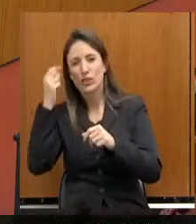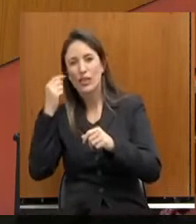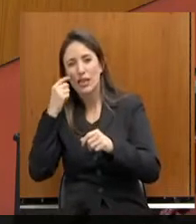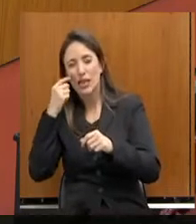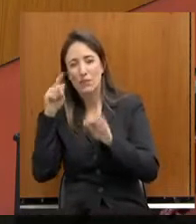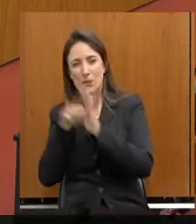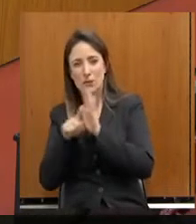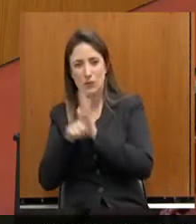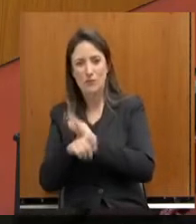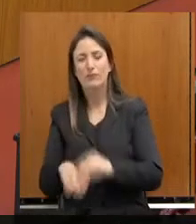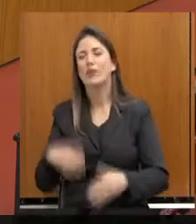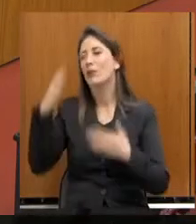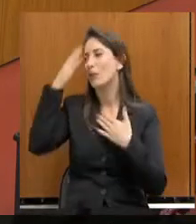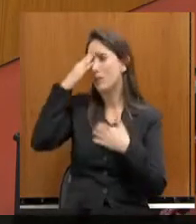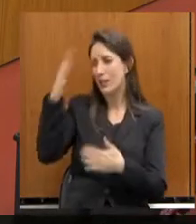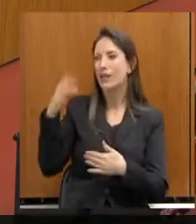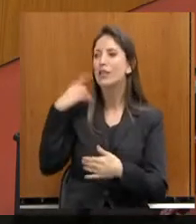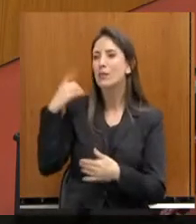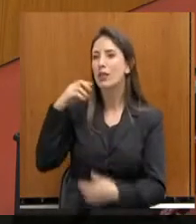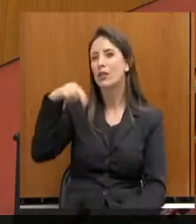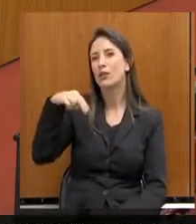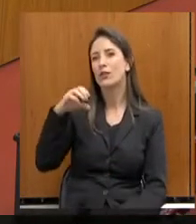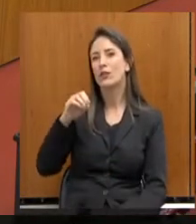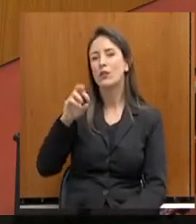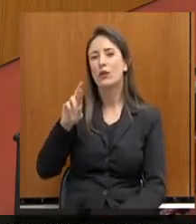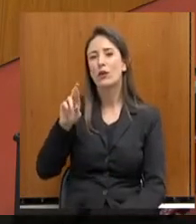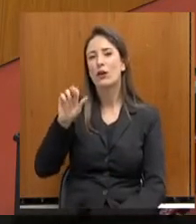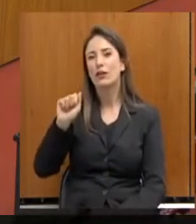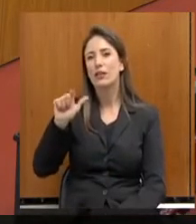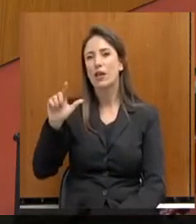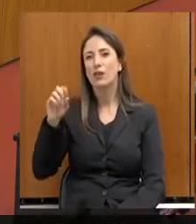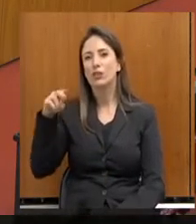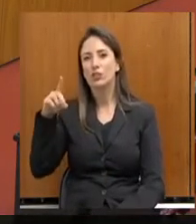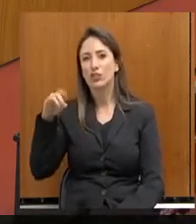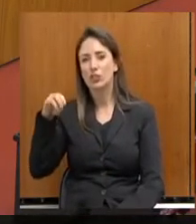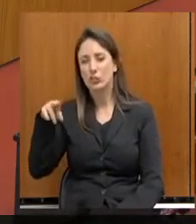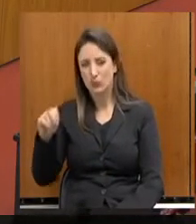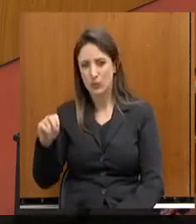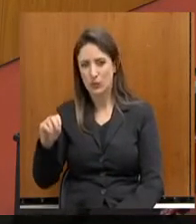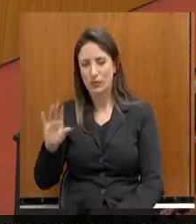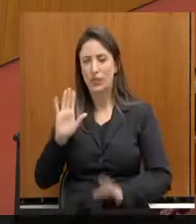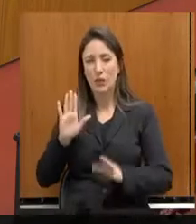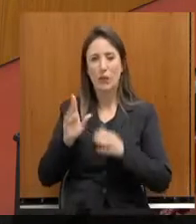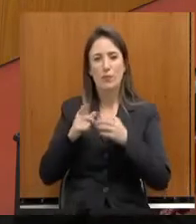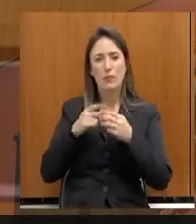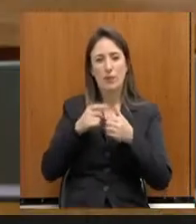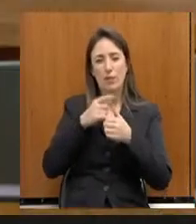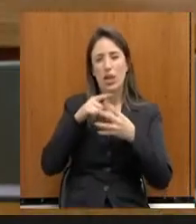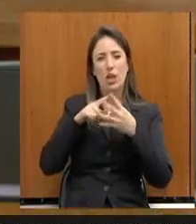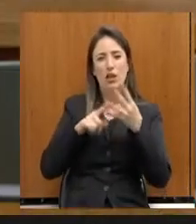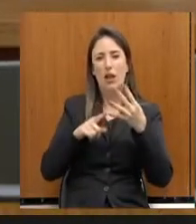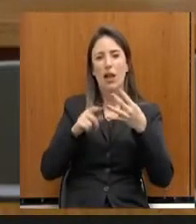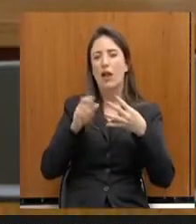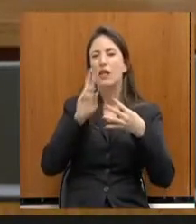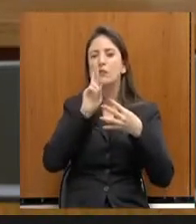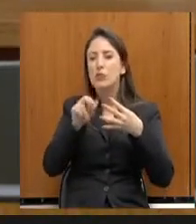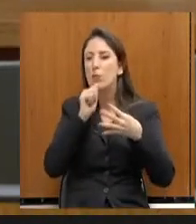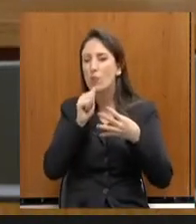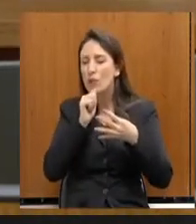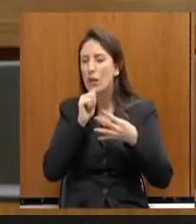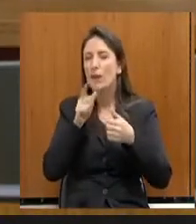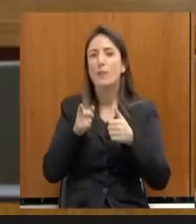deputado Noraldino antes de entrar nas respostas dos deputados é Grêmio gostaria de só de